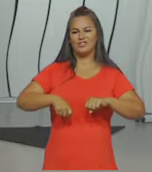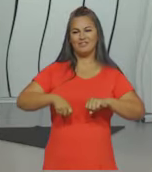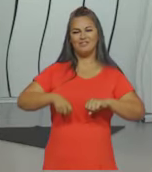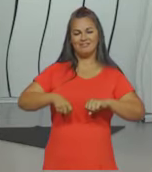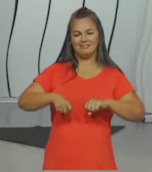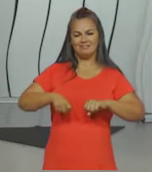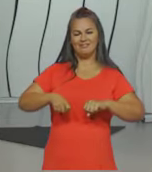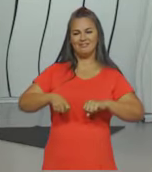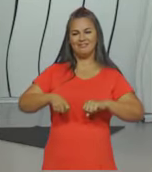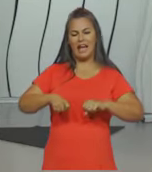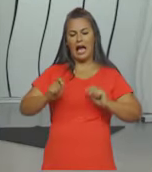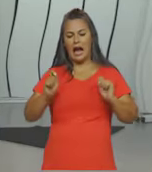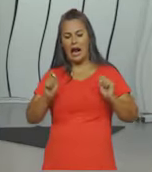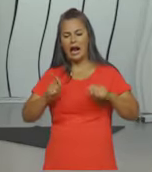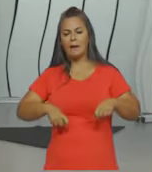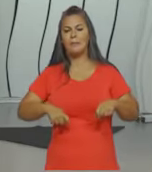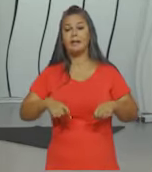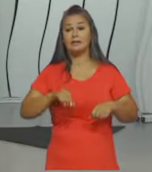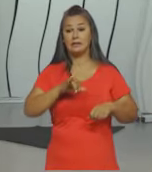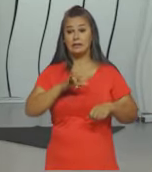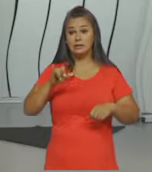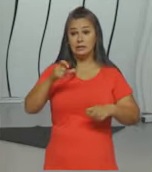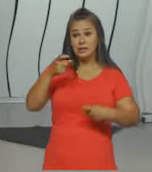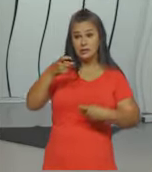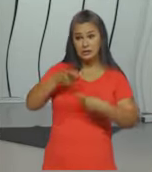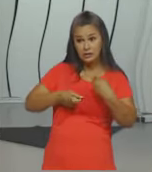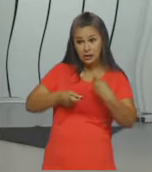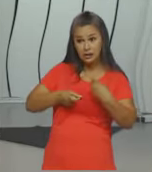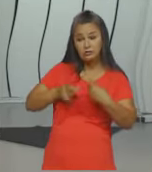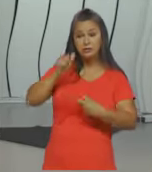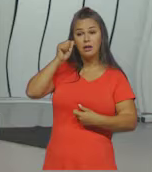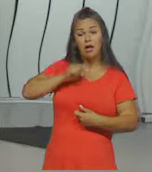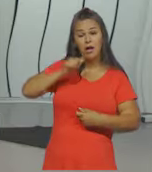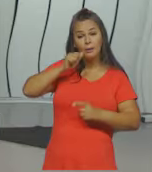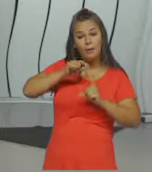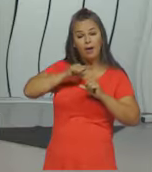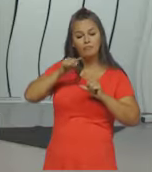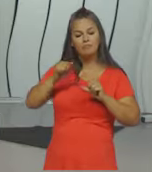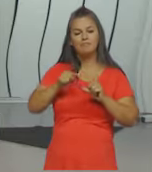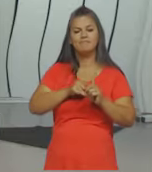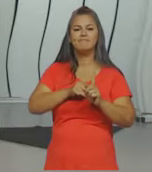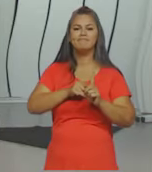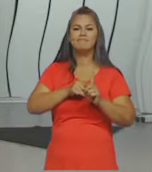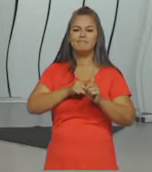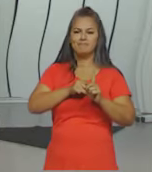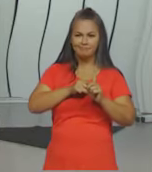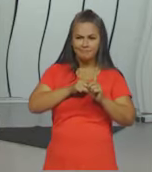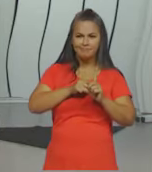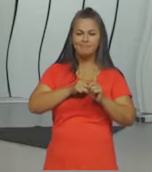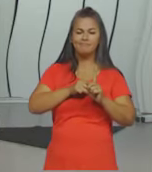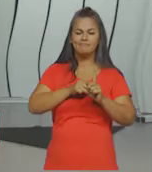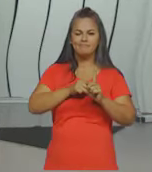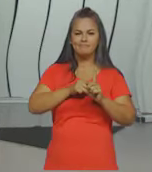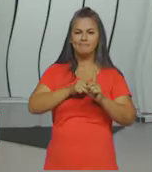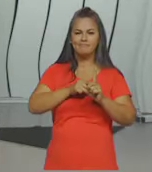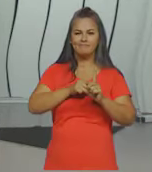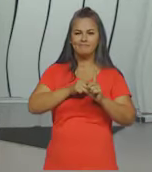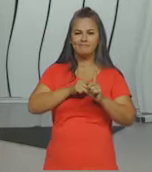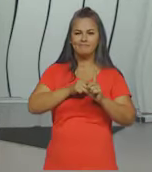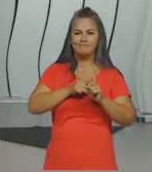porque eu já tenho as duas coisas importantes. Eu já tenho já o útero preparado e o meu óvulo já está pronto. Aí o óvulo